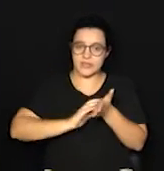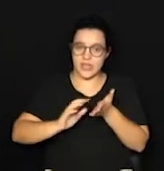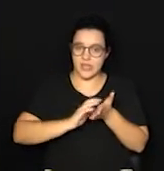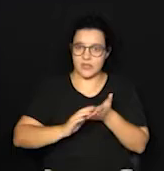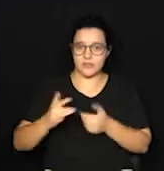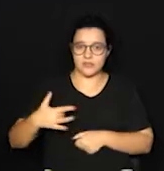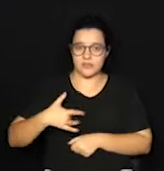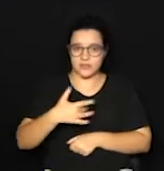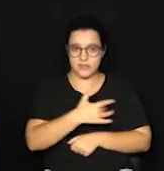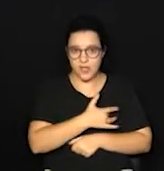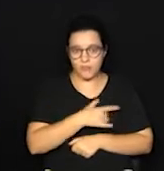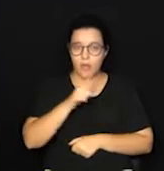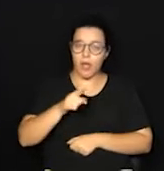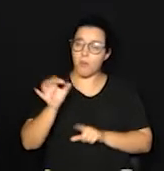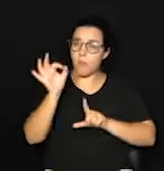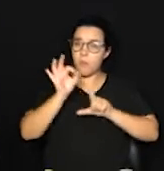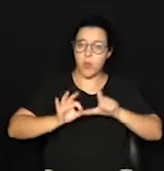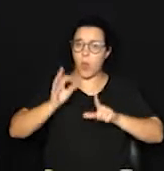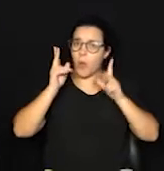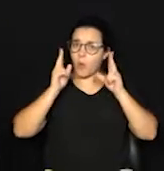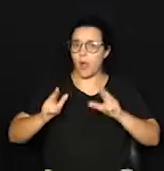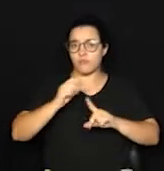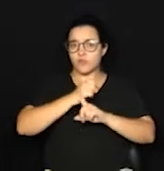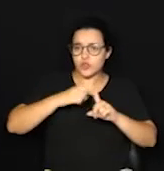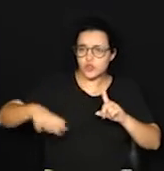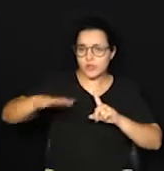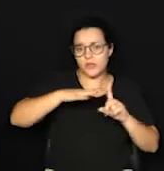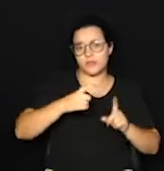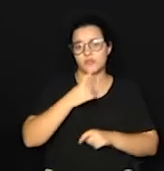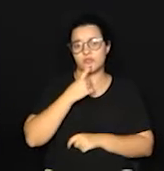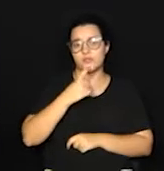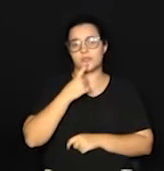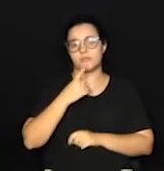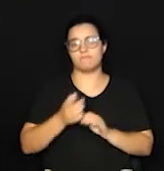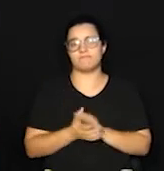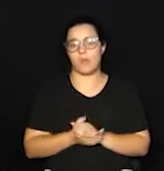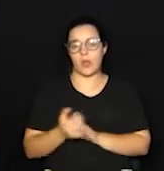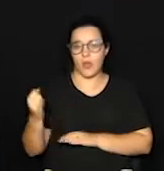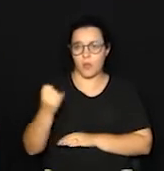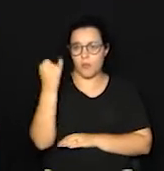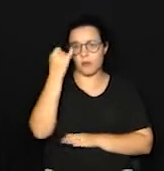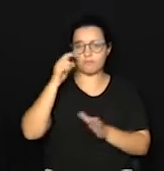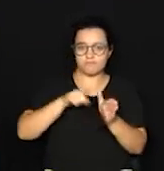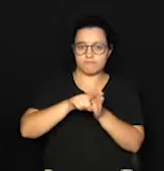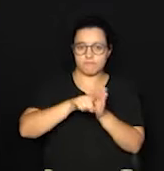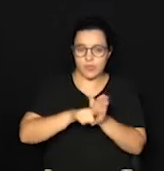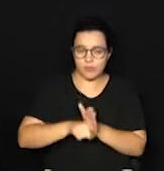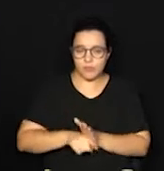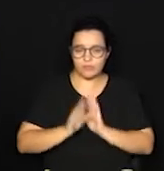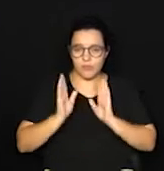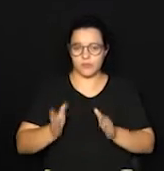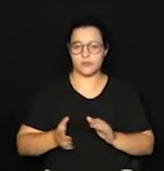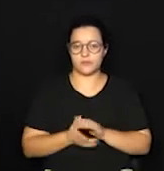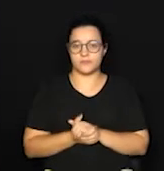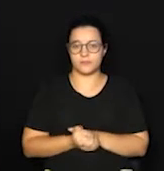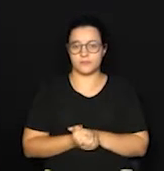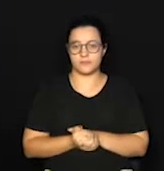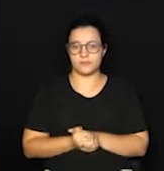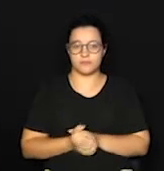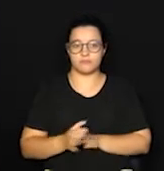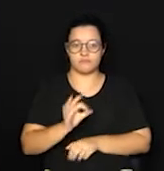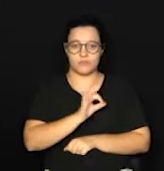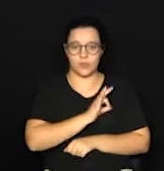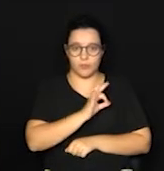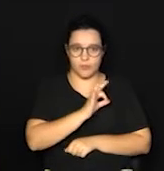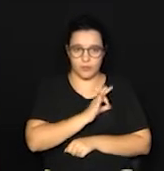é a média da população. Então, é importante setor também que a gente já viu. A polícia,